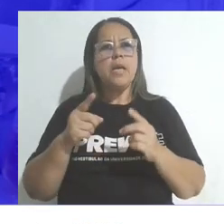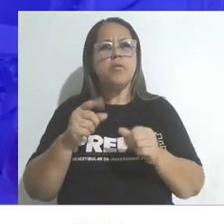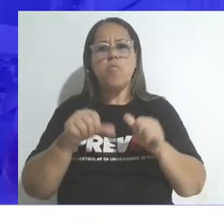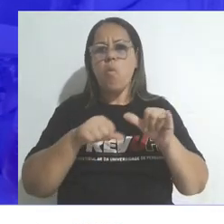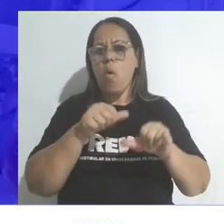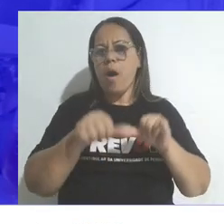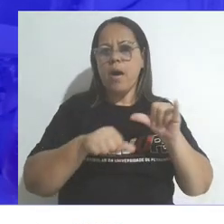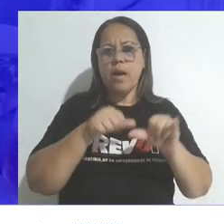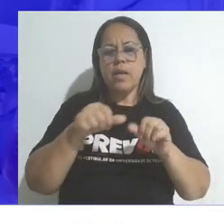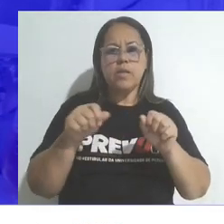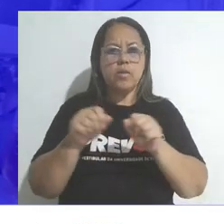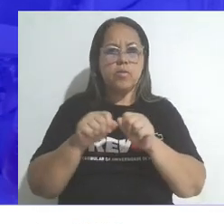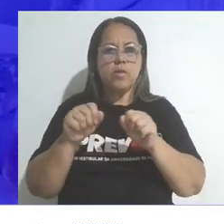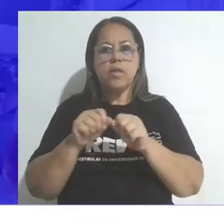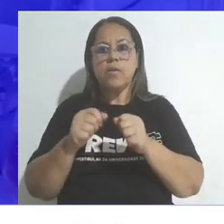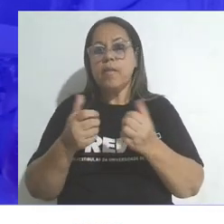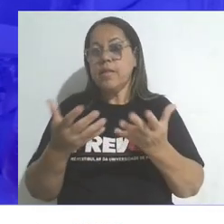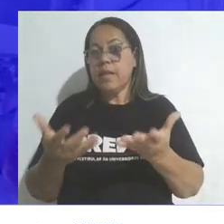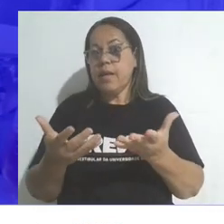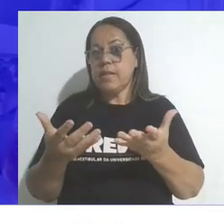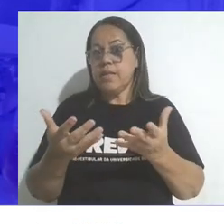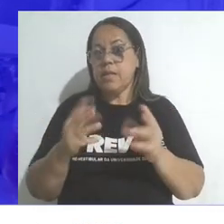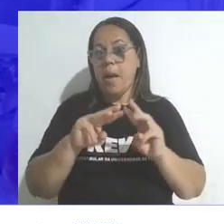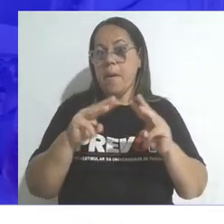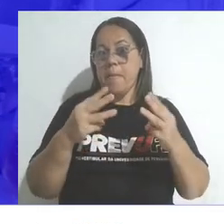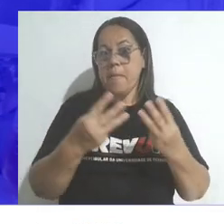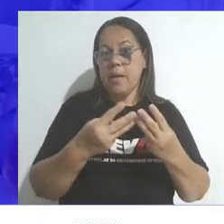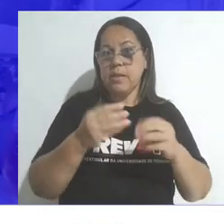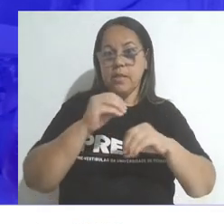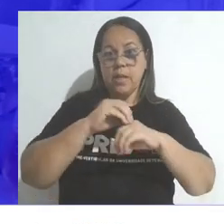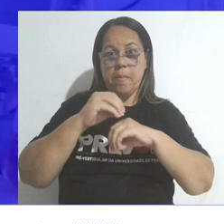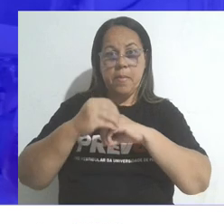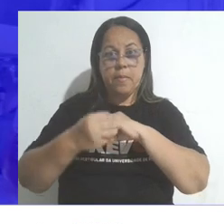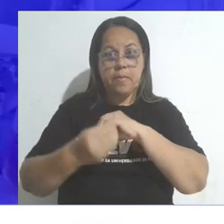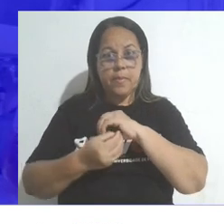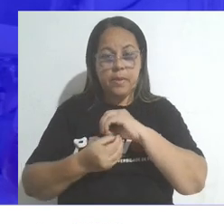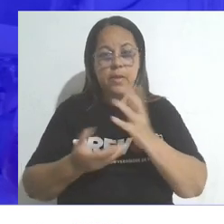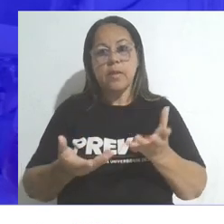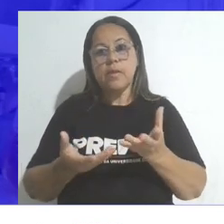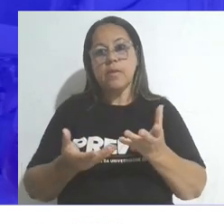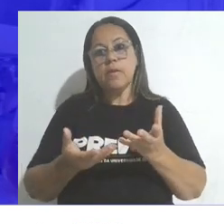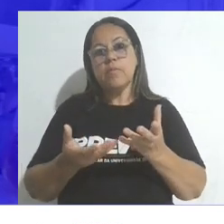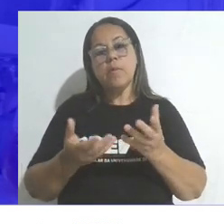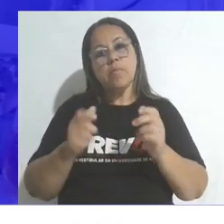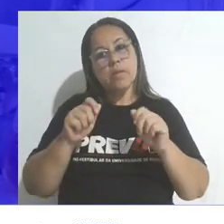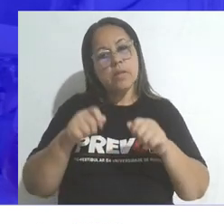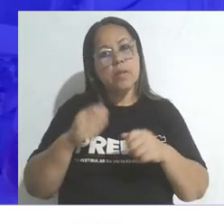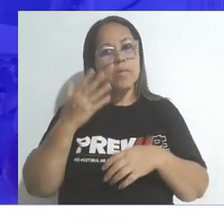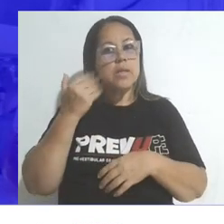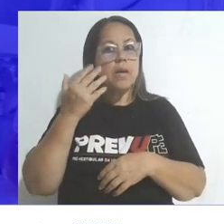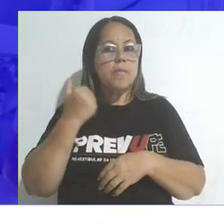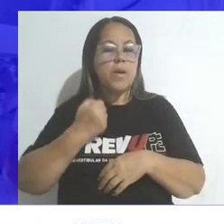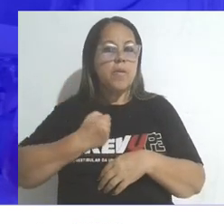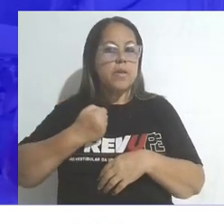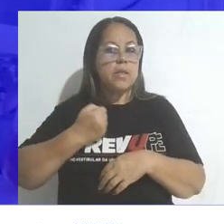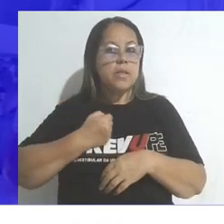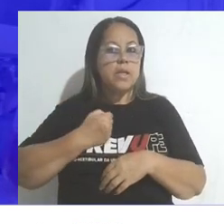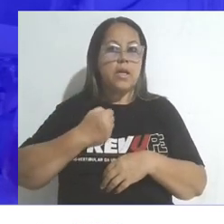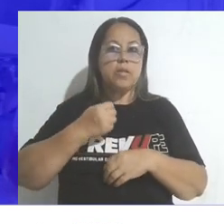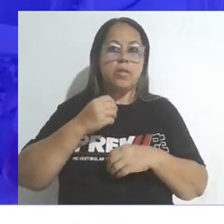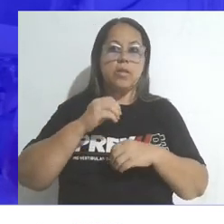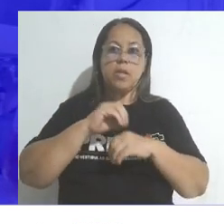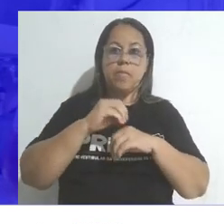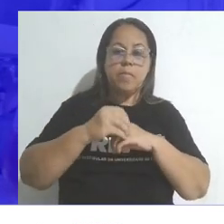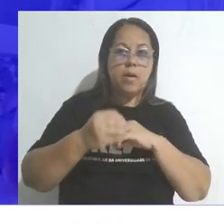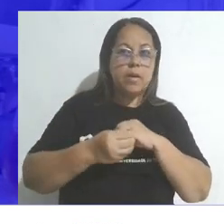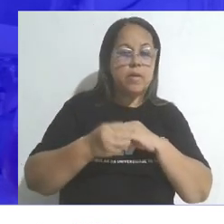que estão sendo fornecidas as massas das moléculas? Bom, nesse caso devemos determinar o número de moles e verificar se a